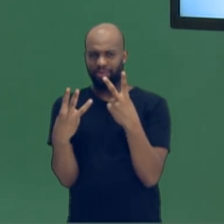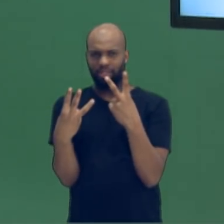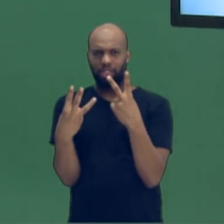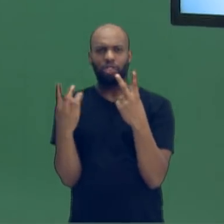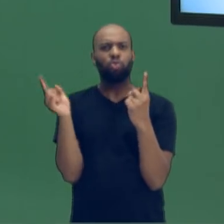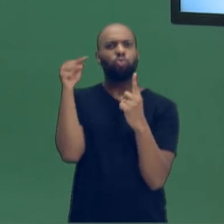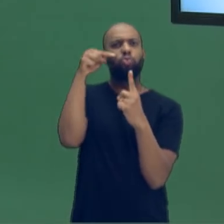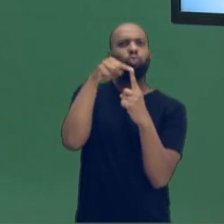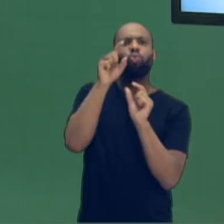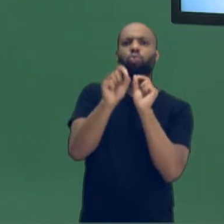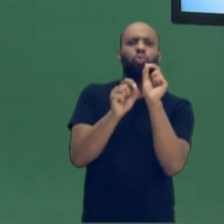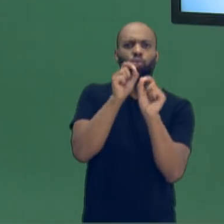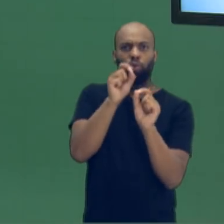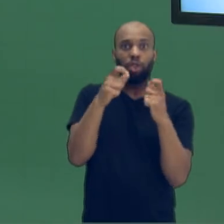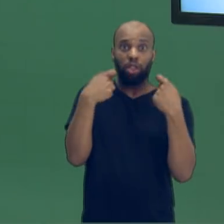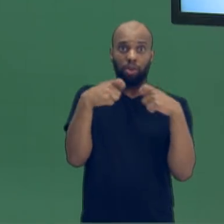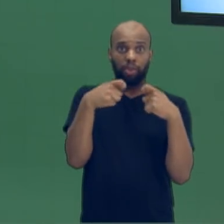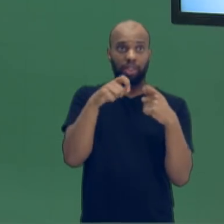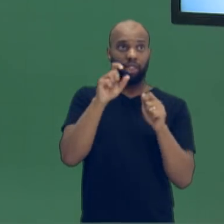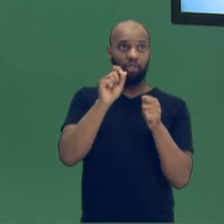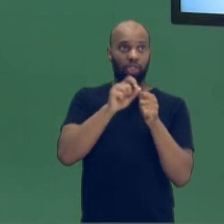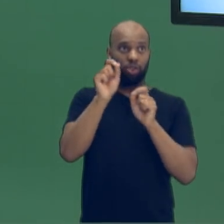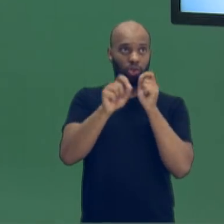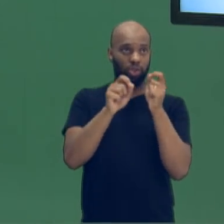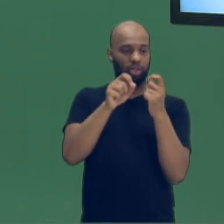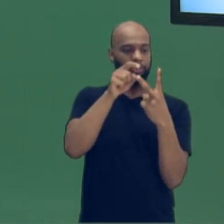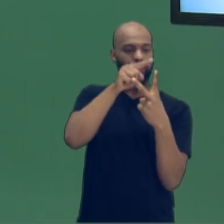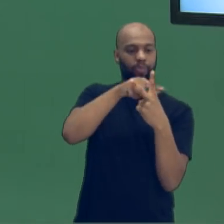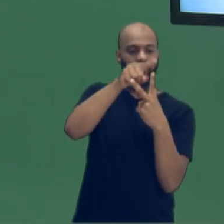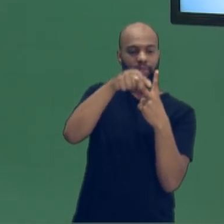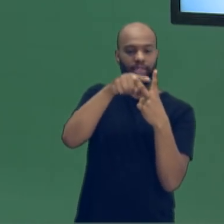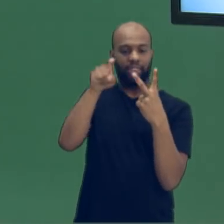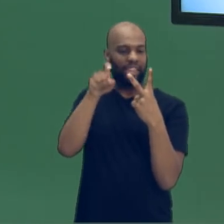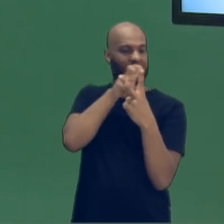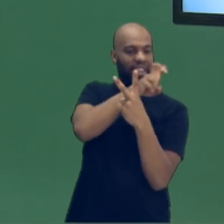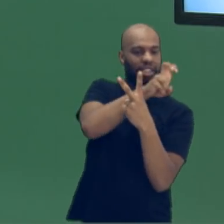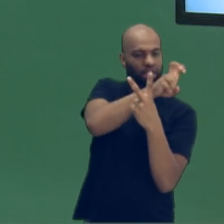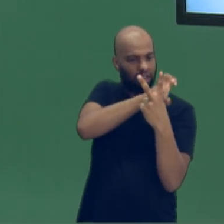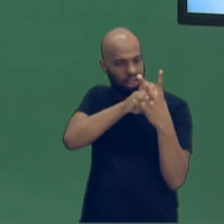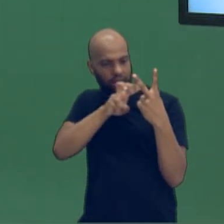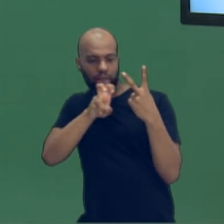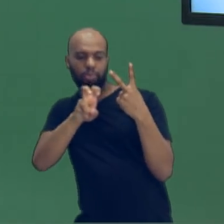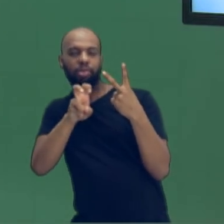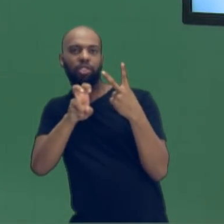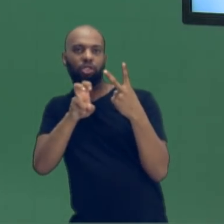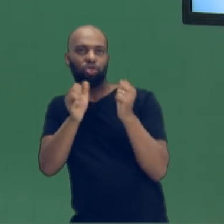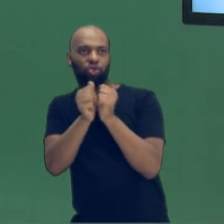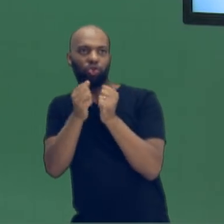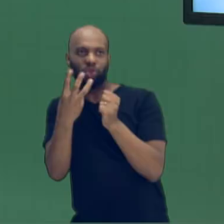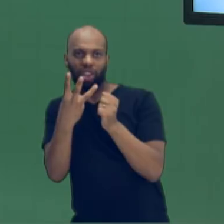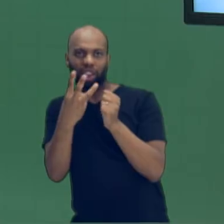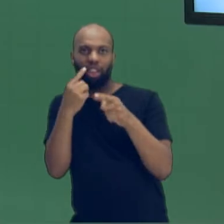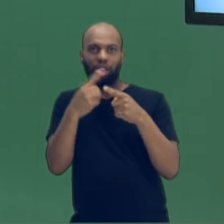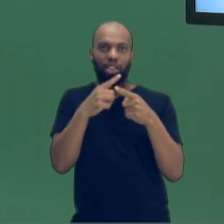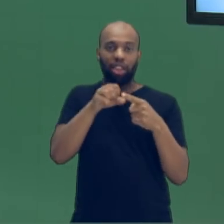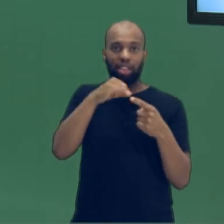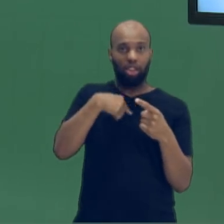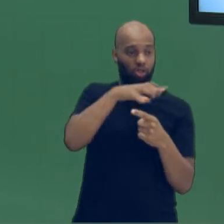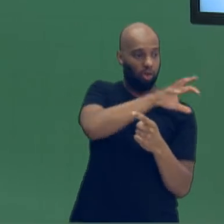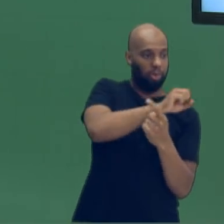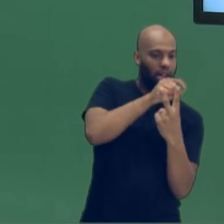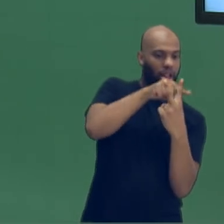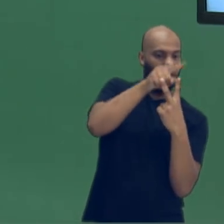nosso objetivo aqui? O nosso objetivo é inserir o 5 na raiz quadrada. Então, lembrando, né, que sempre que eu vou inserir um